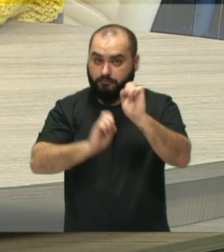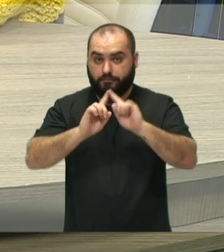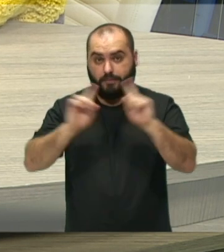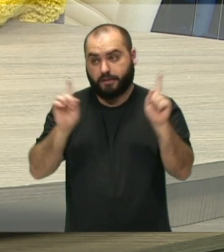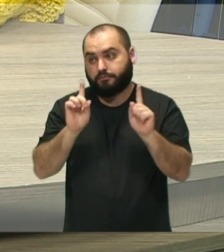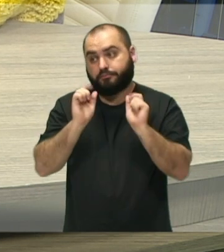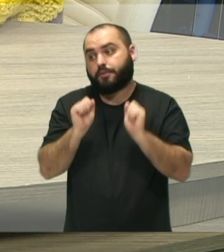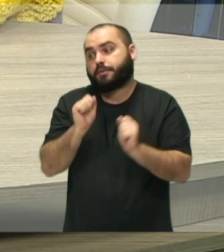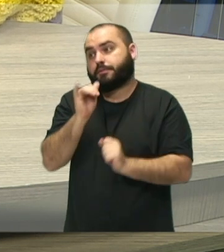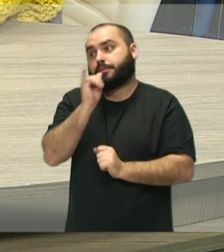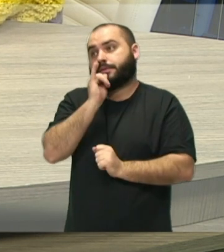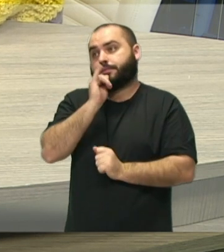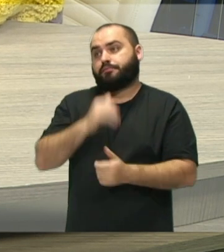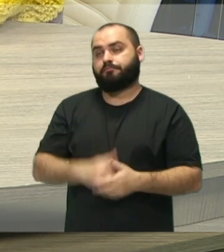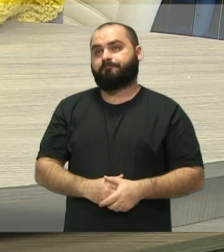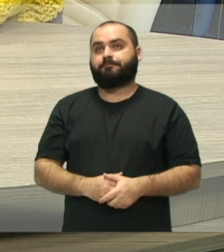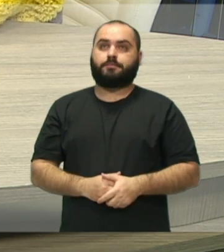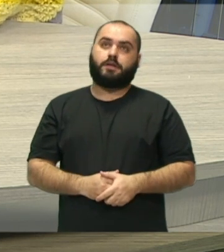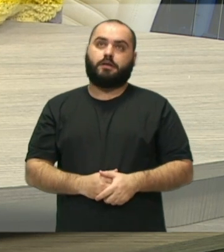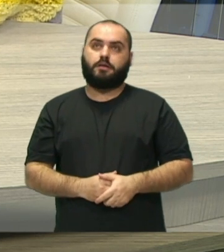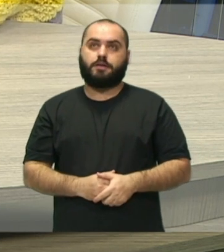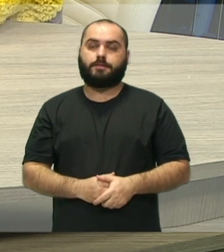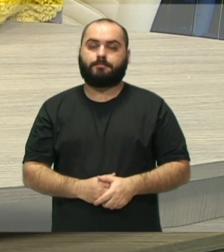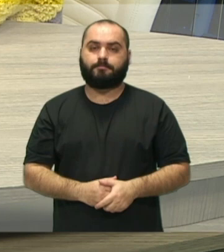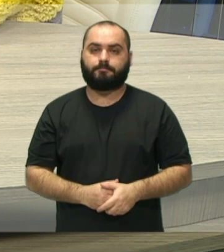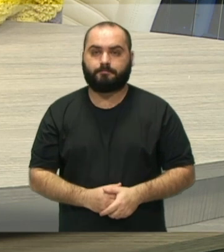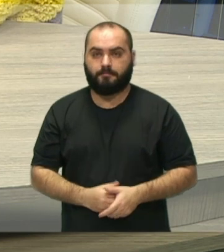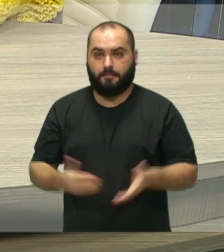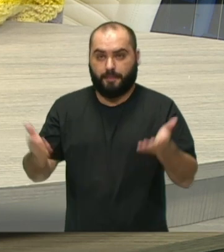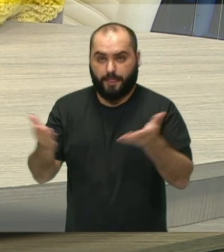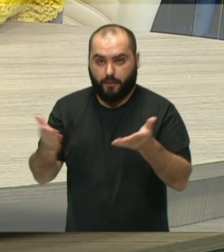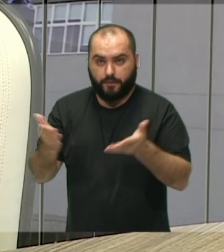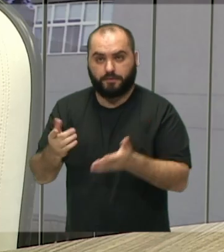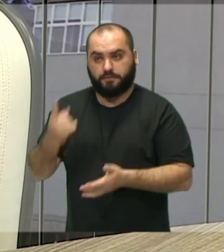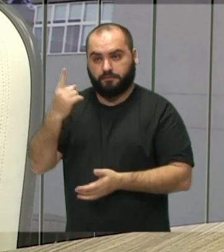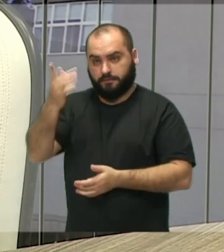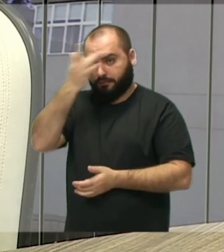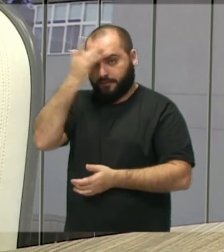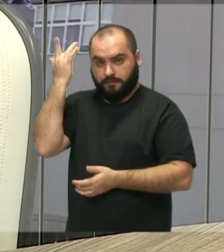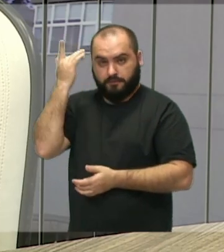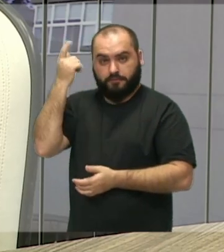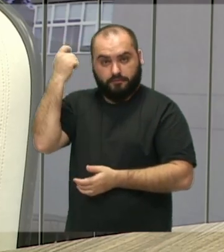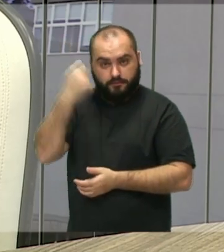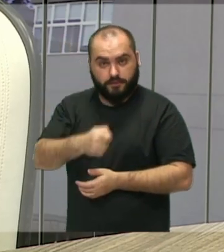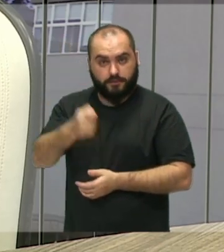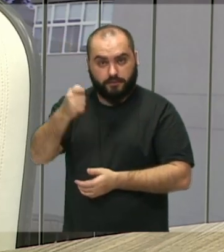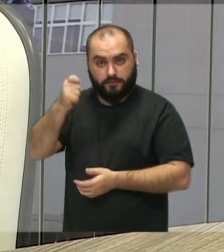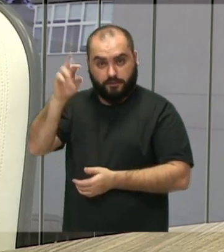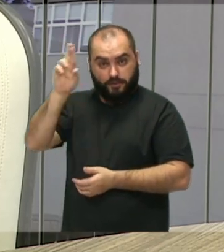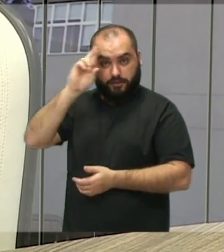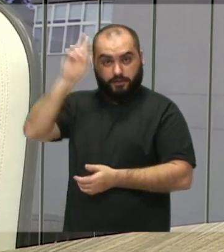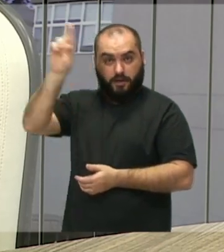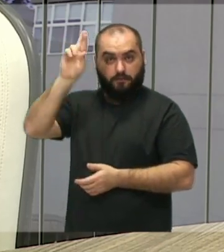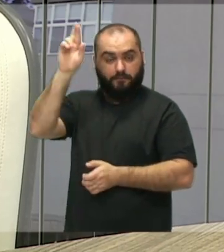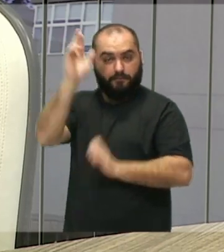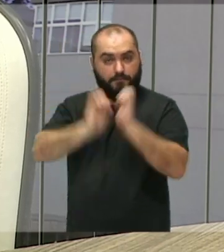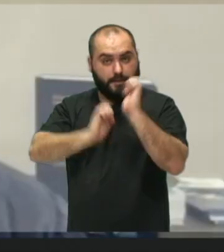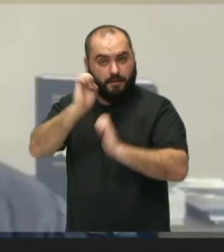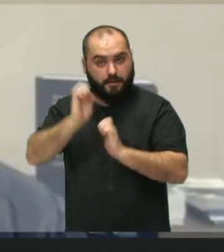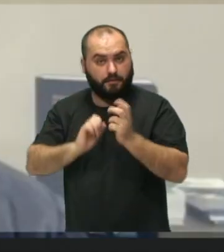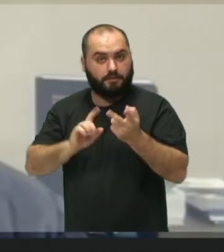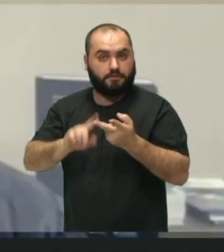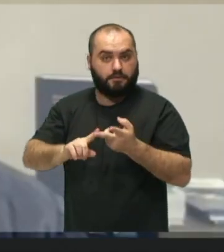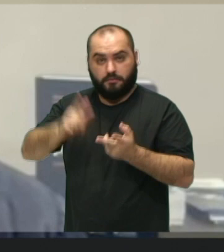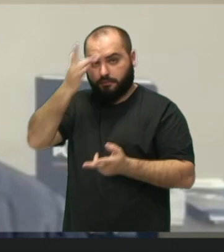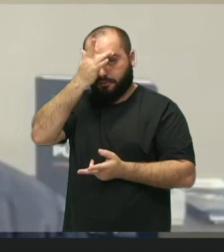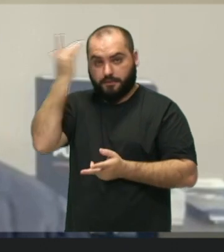por exemplo, hoje quem eu vou mandar tem que ser o proprietário da empresa, tem que ser a